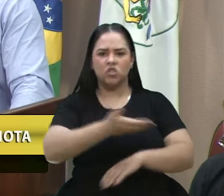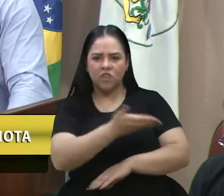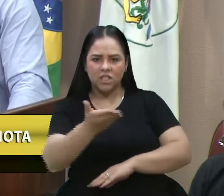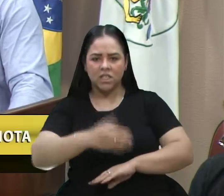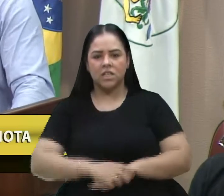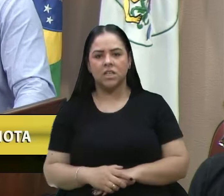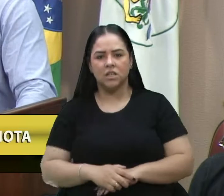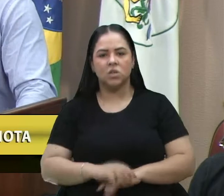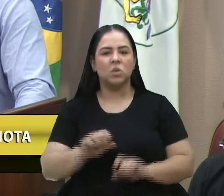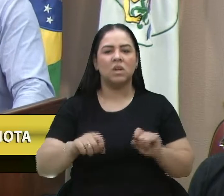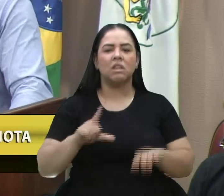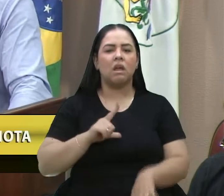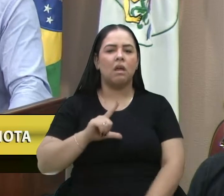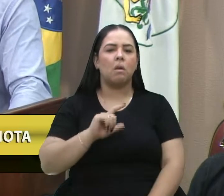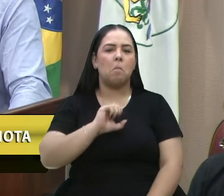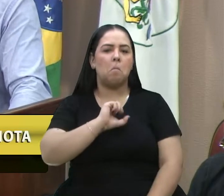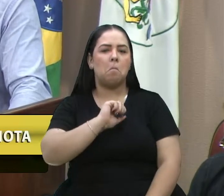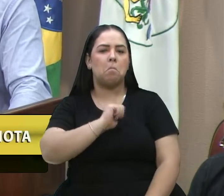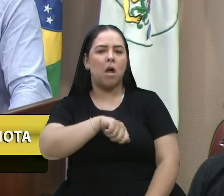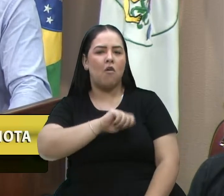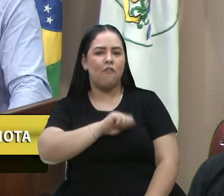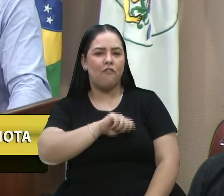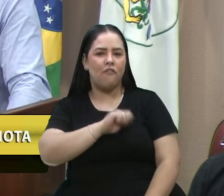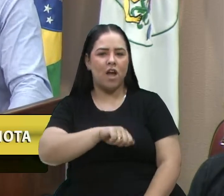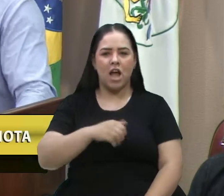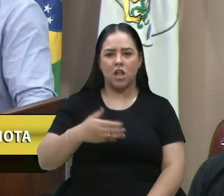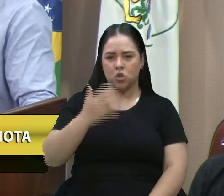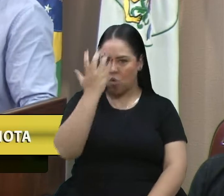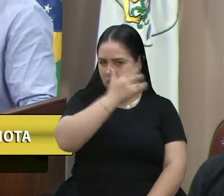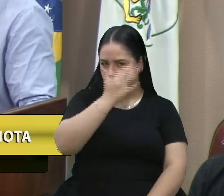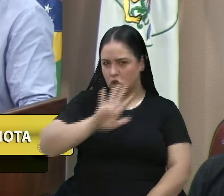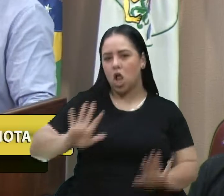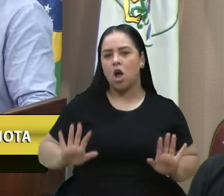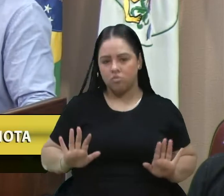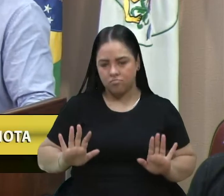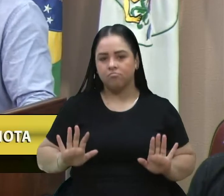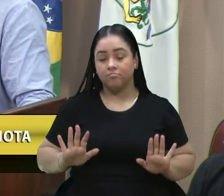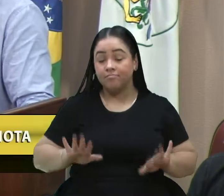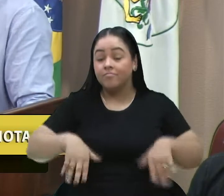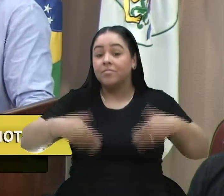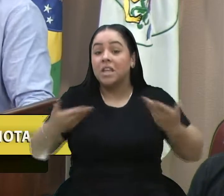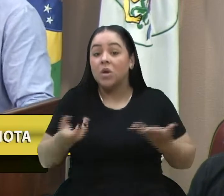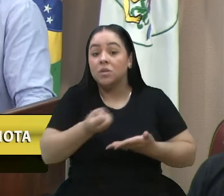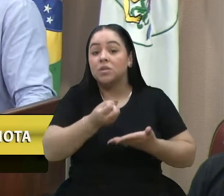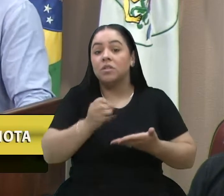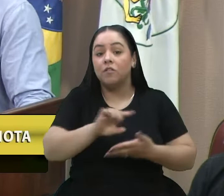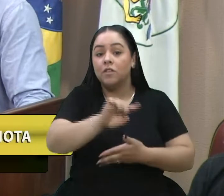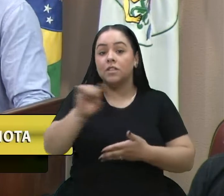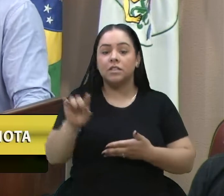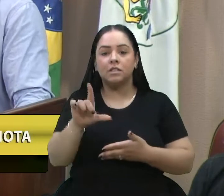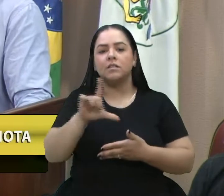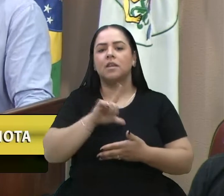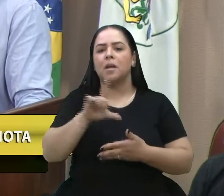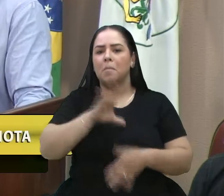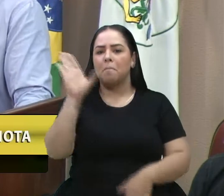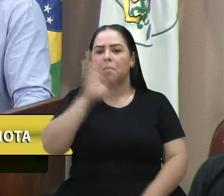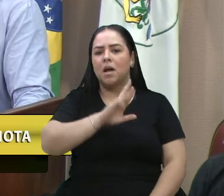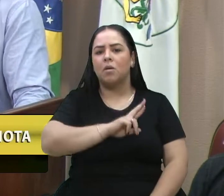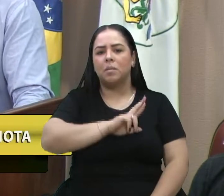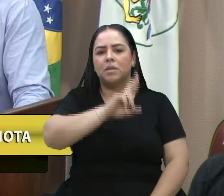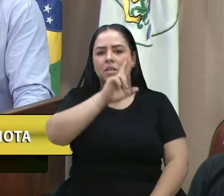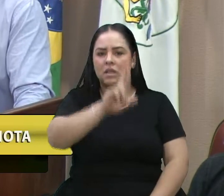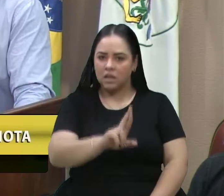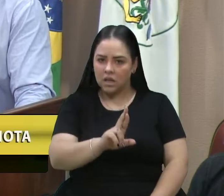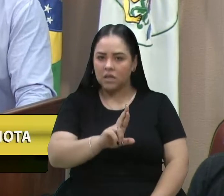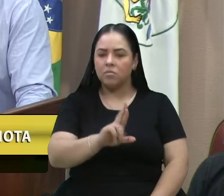do malvado Adiló. Então isso, vocês estão muito mal representados